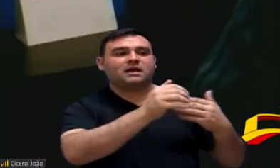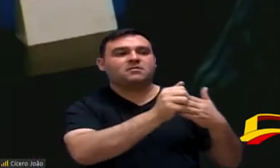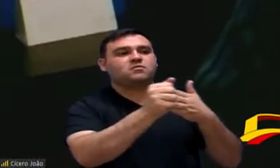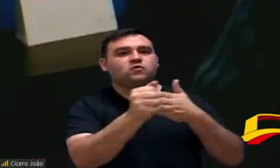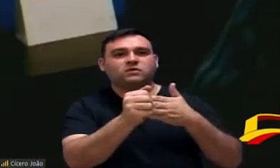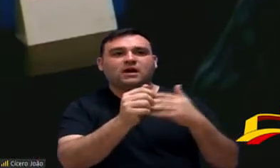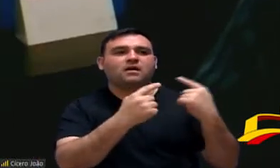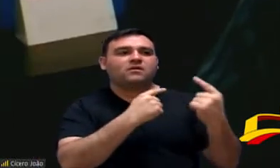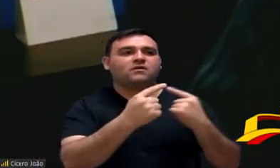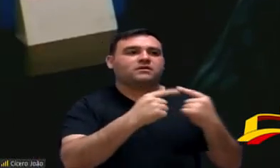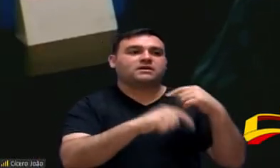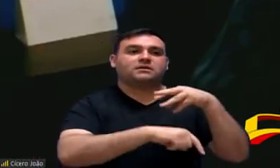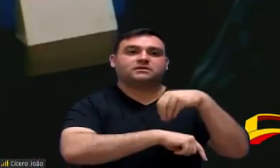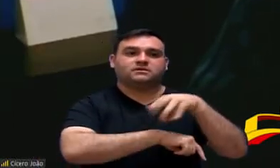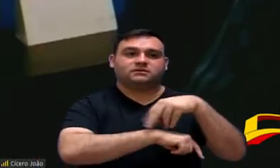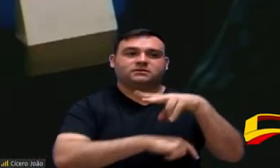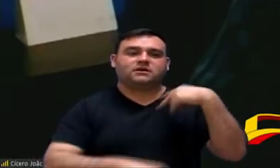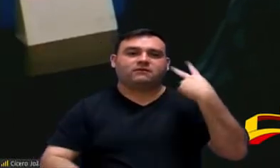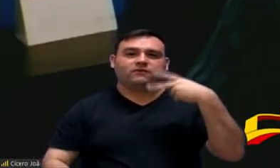Isso fica a dica para os vereadores.